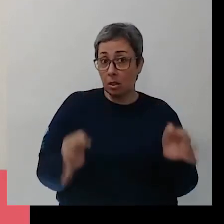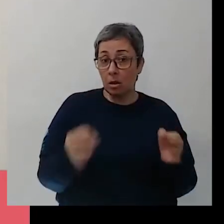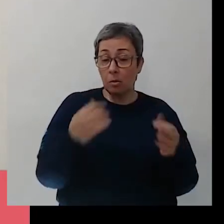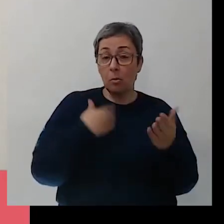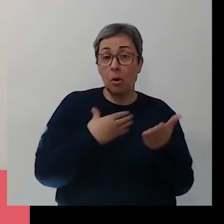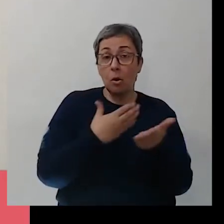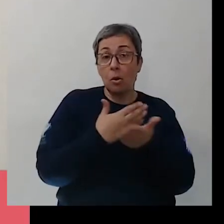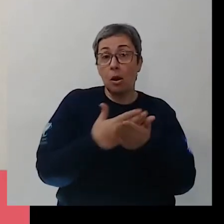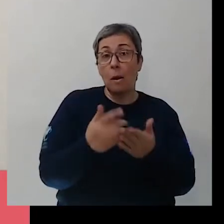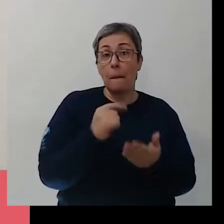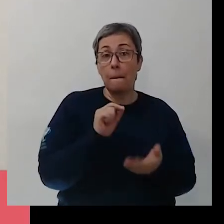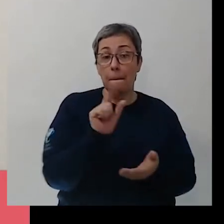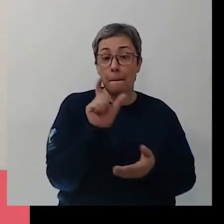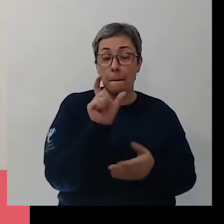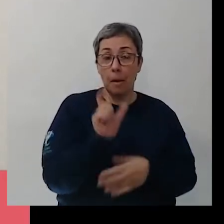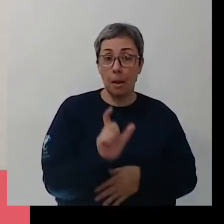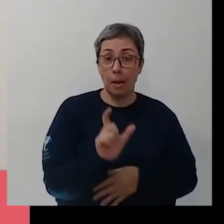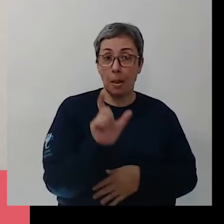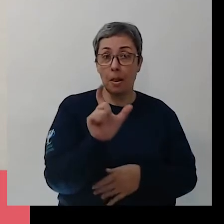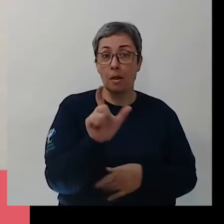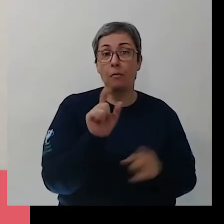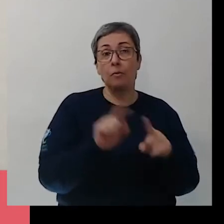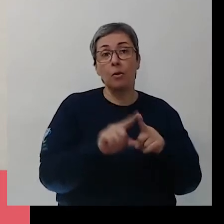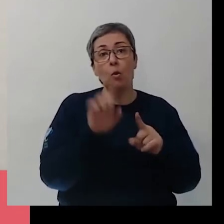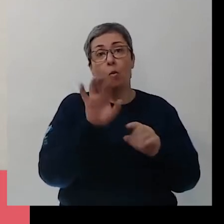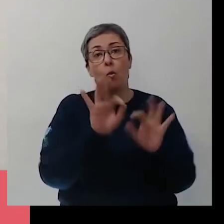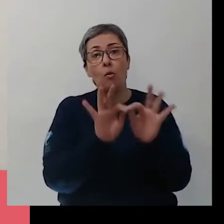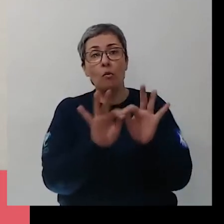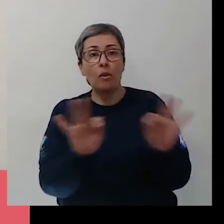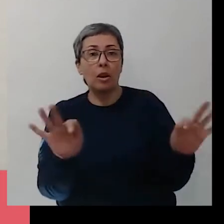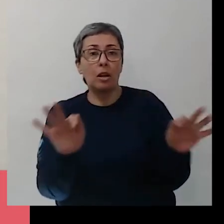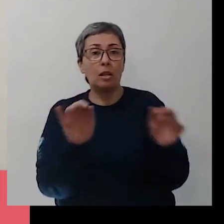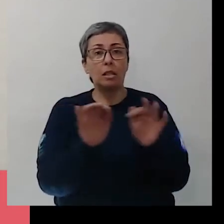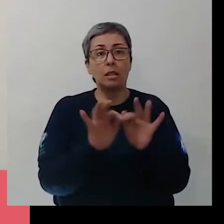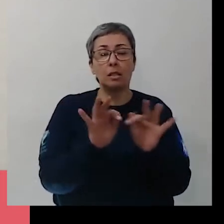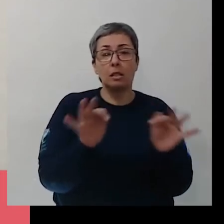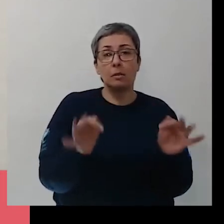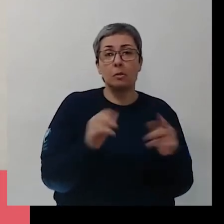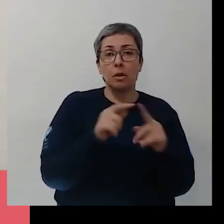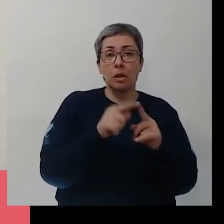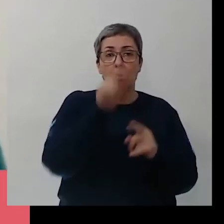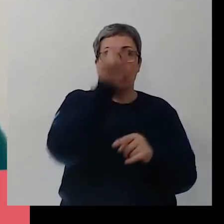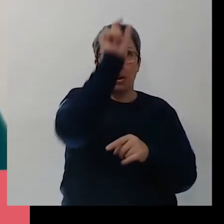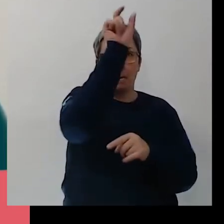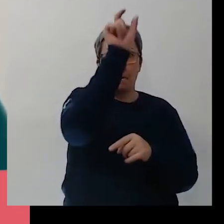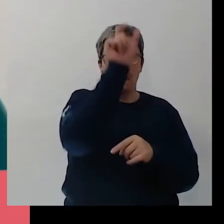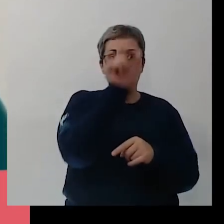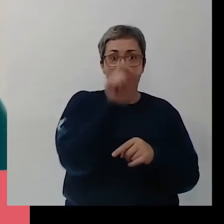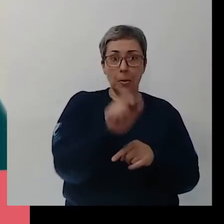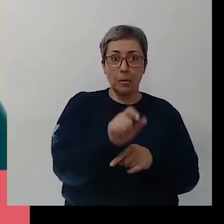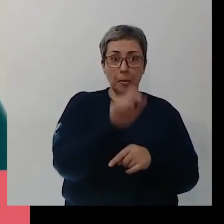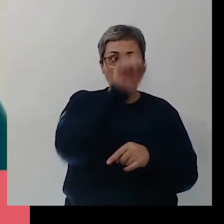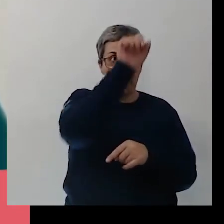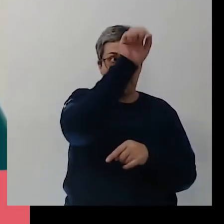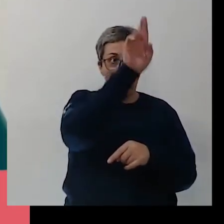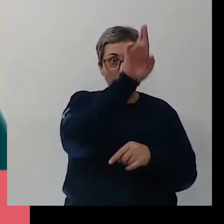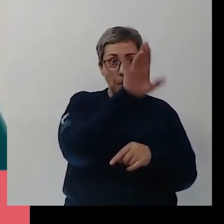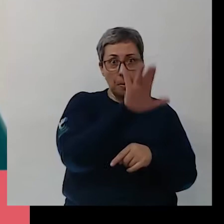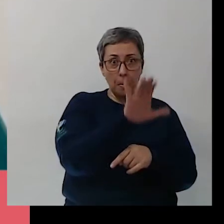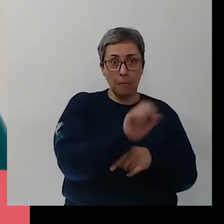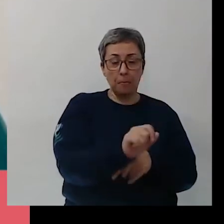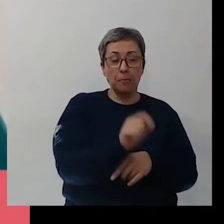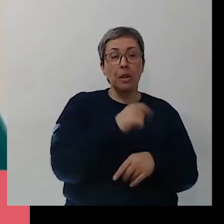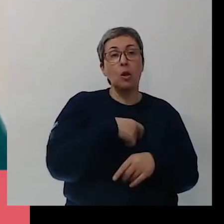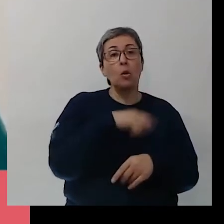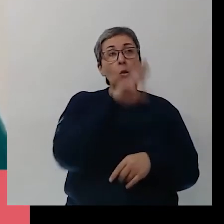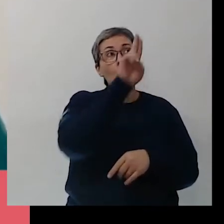onde, a partir de uma palavra ou de uma frase simples escrita na posição vertical,